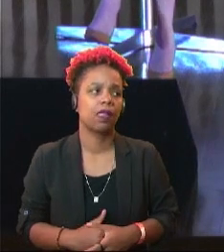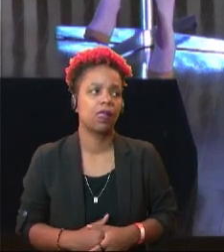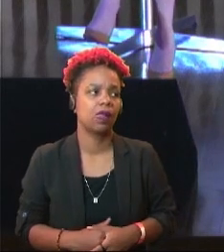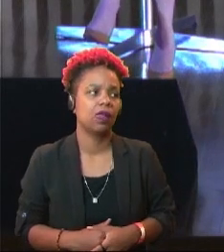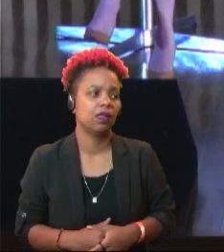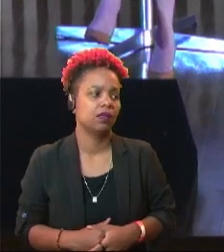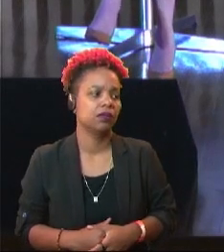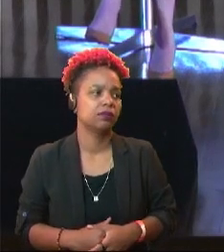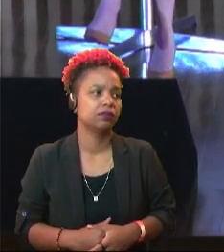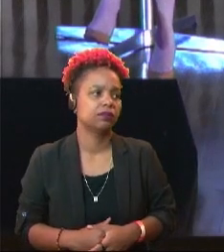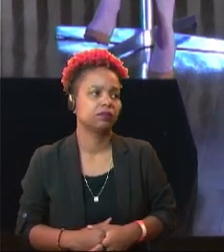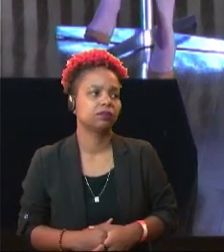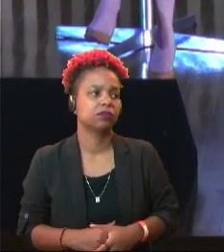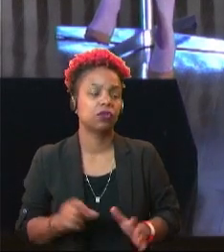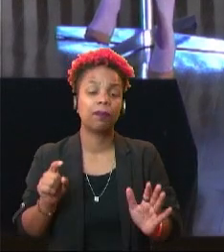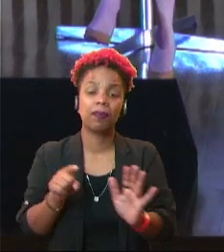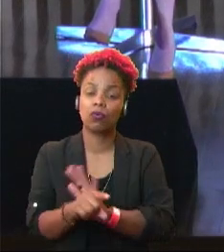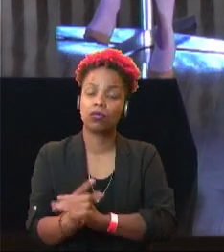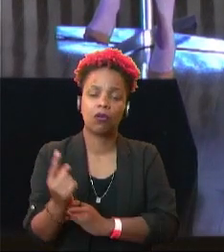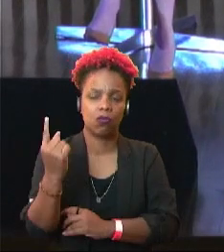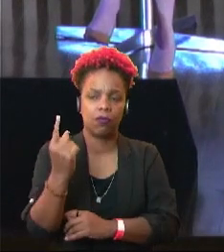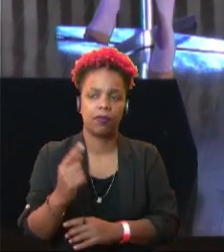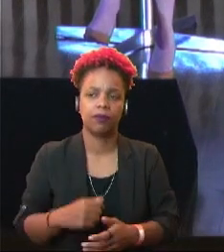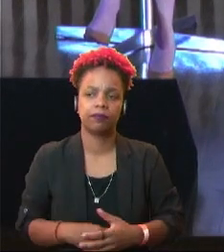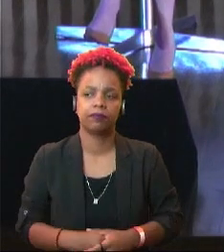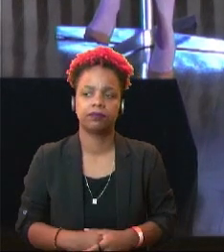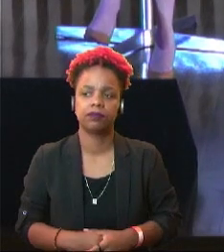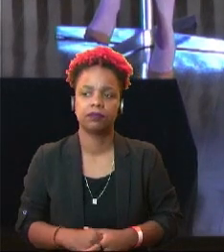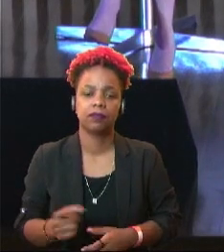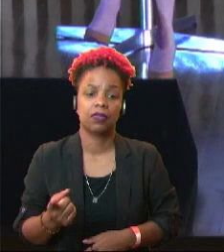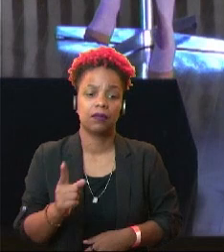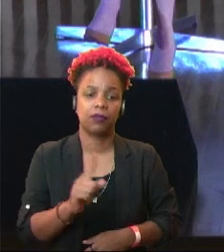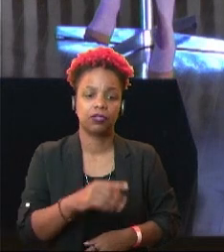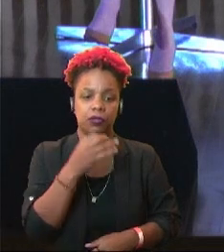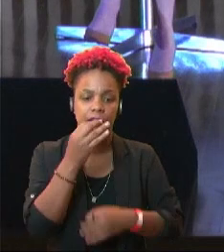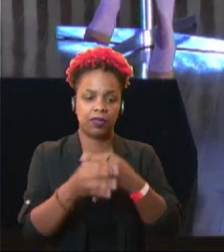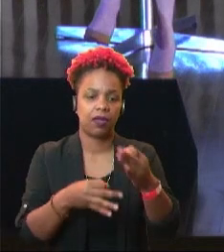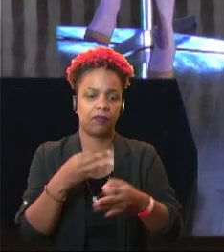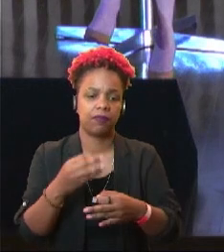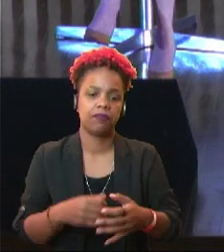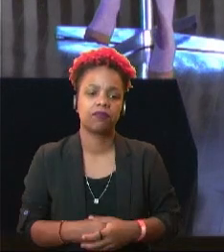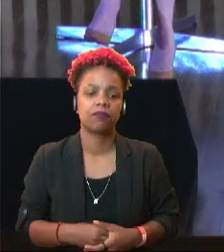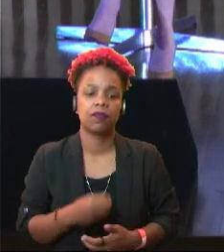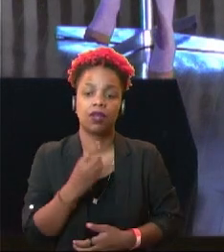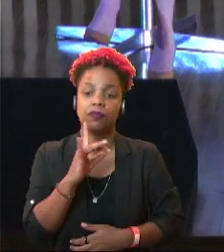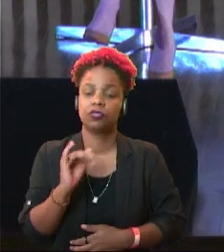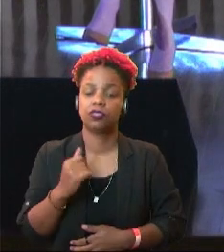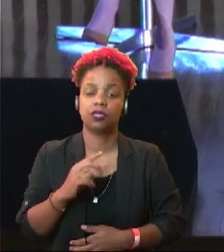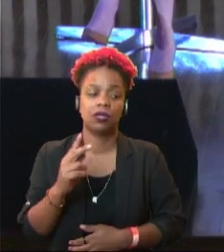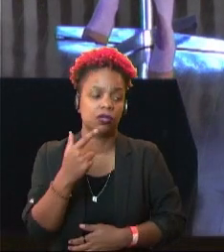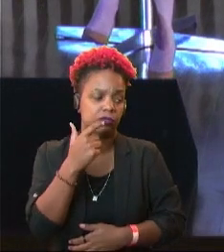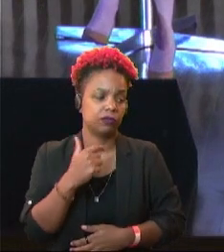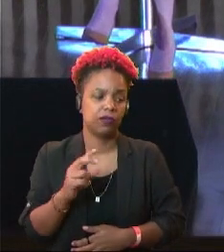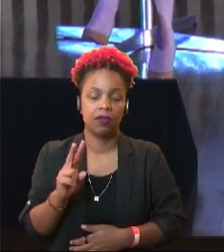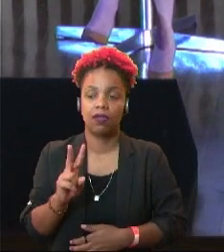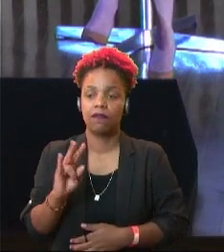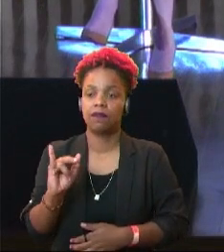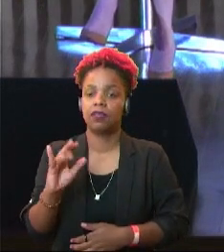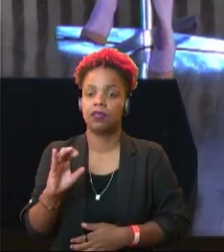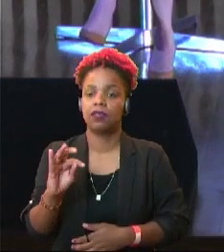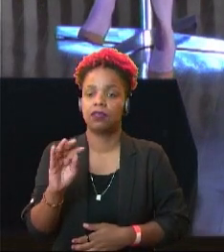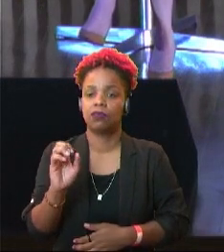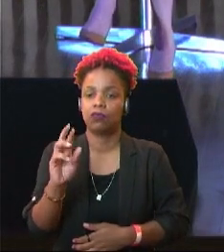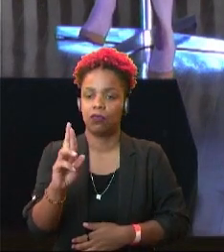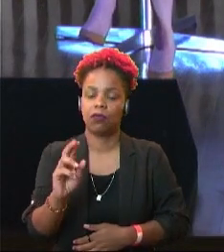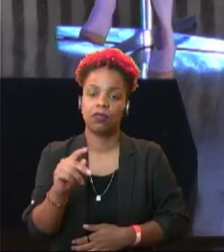Tem mais uma pergunta só, e aí a gente passa para os comentários. Olá, bom dia. Eu sou Victor Cabral, doutorando em Relações Internacionais